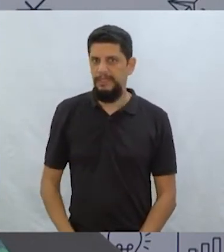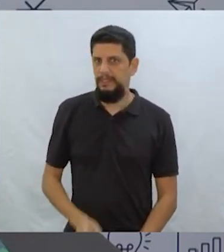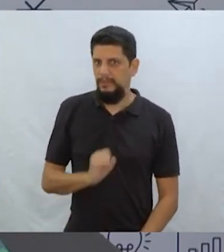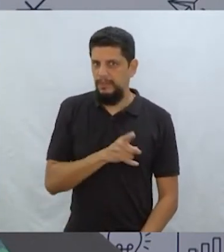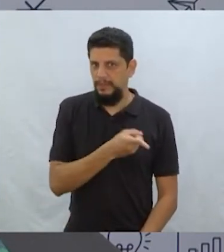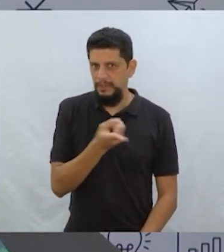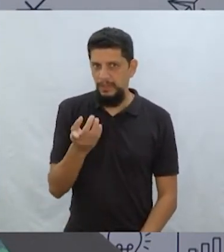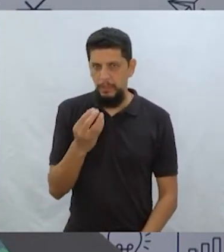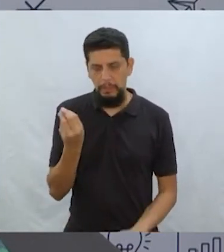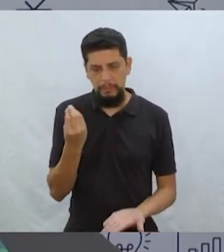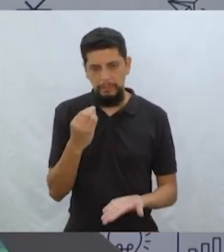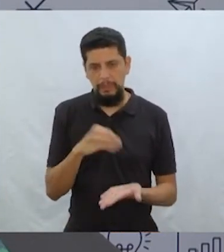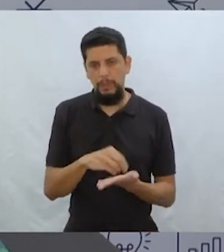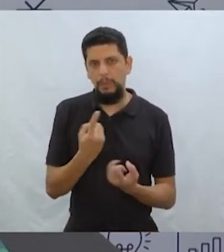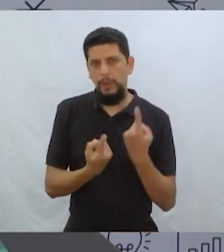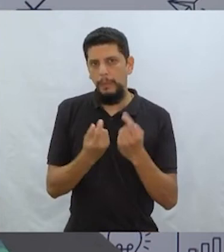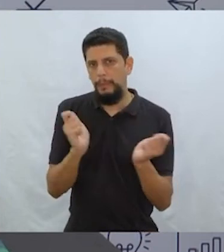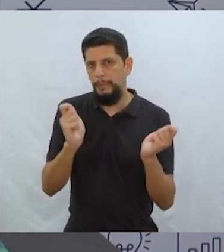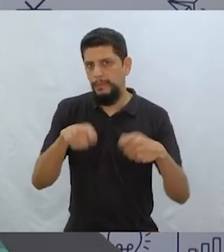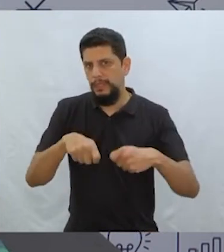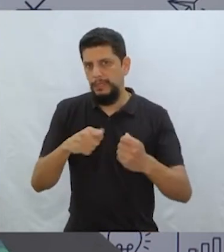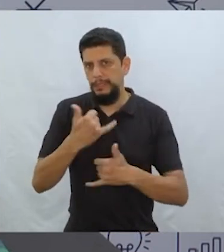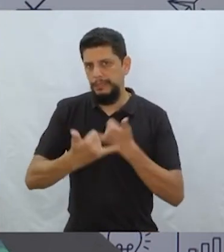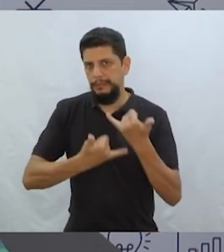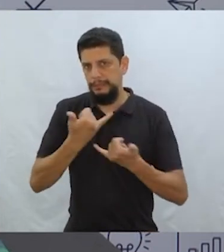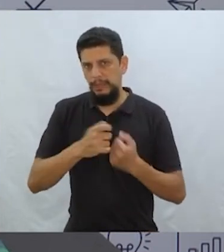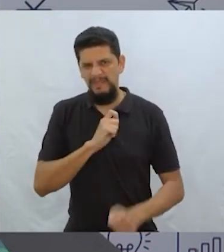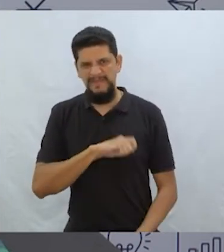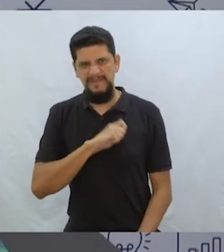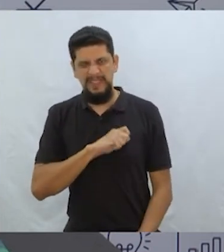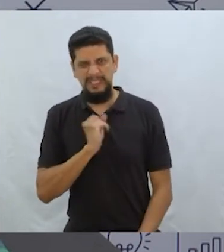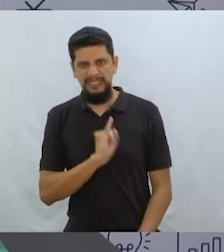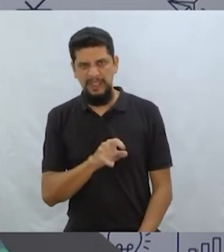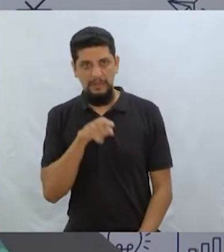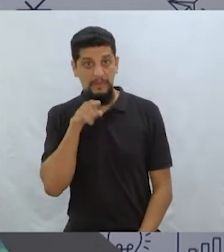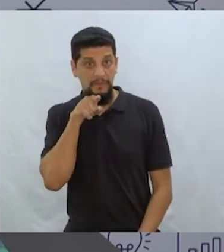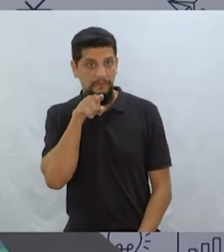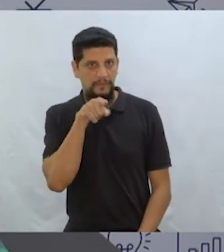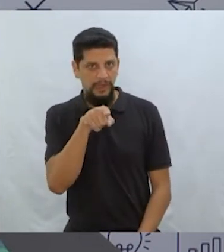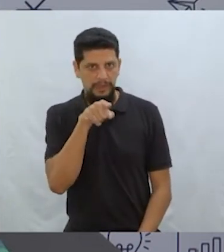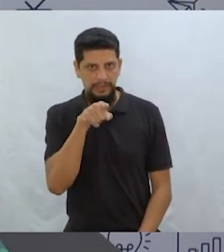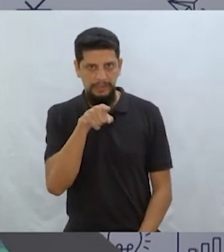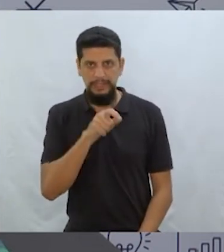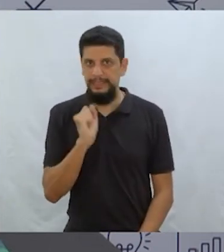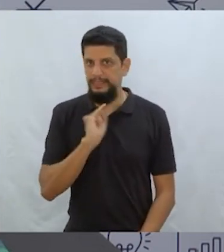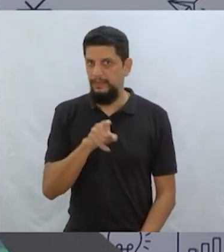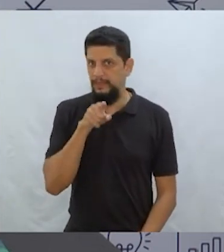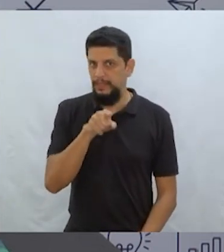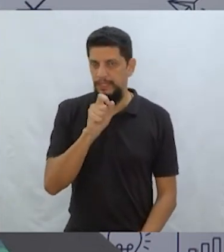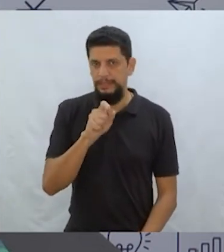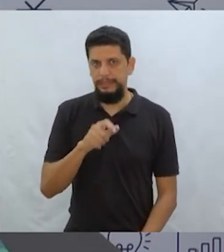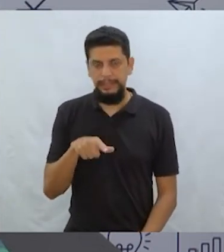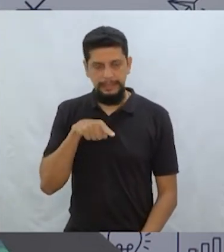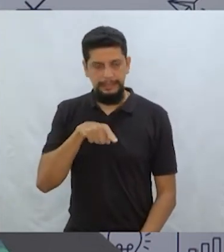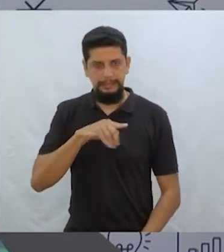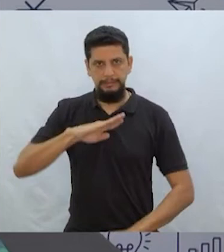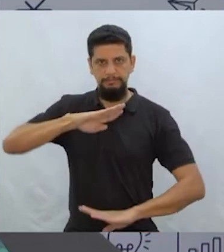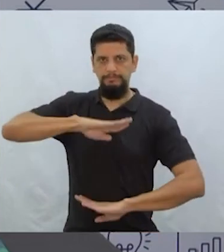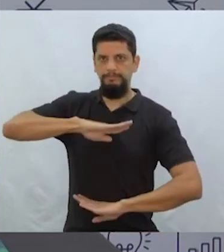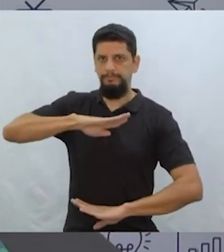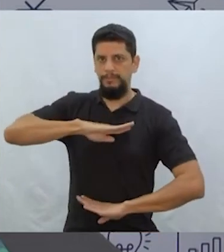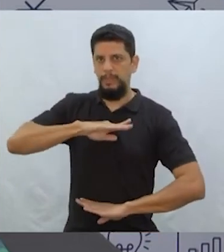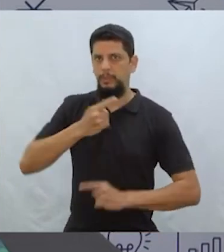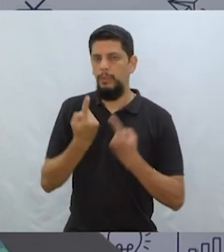ele e você colocou aí qual poderia ser a brincadeira se fosse você se fosse você nessa